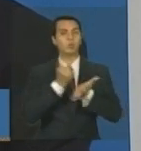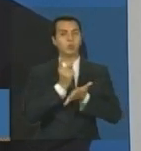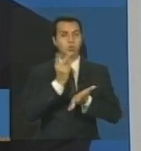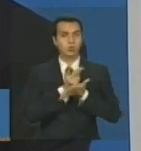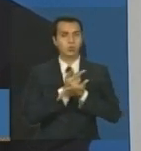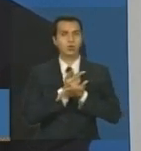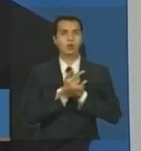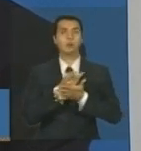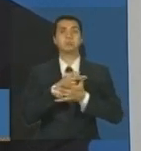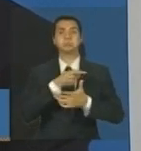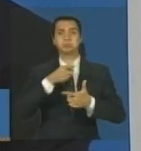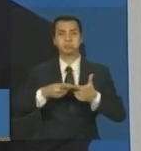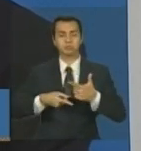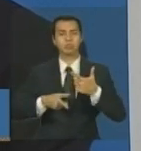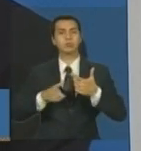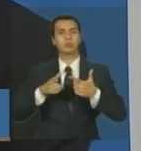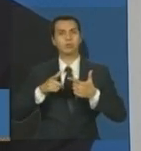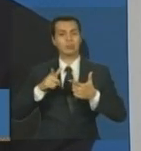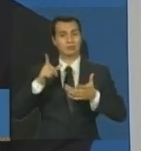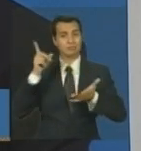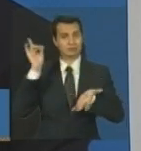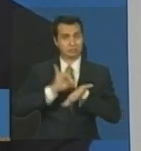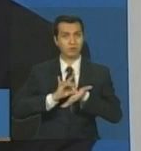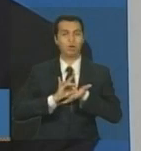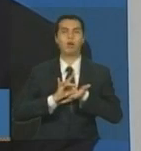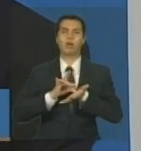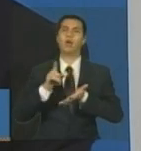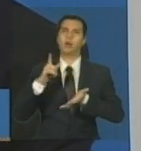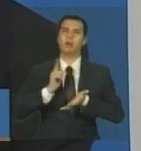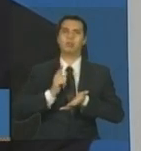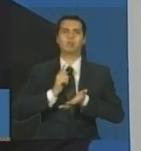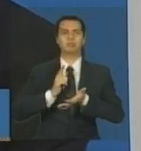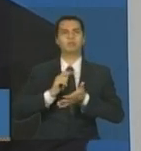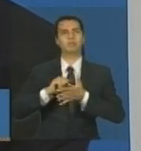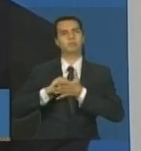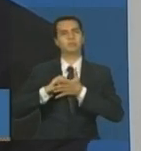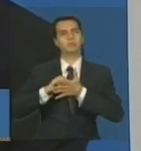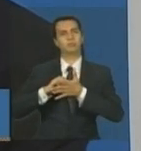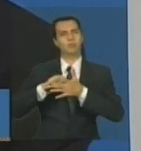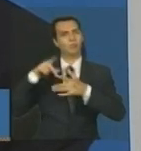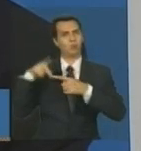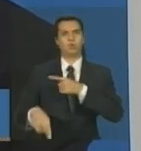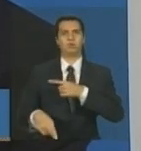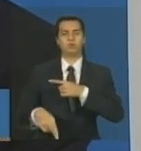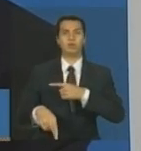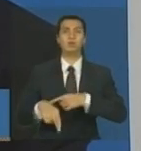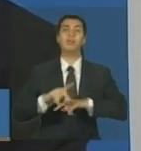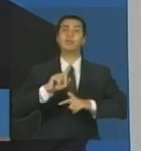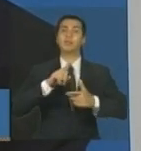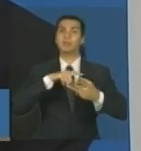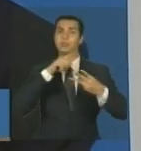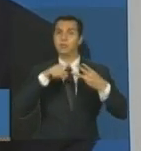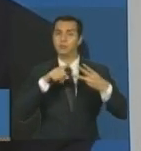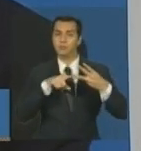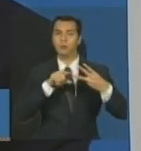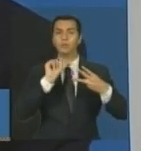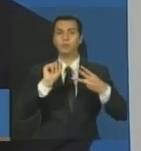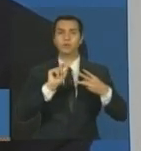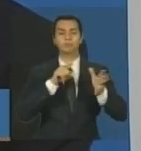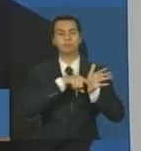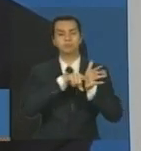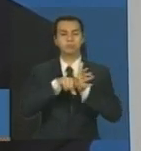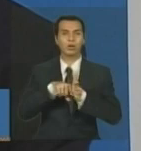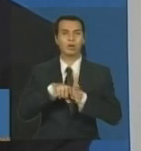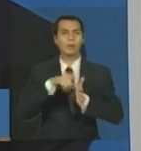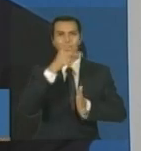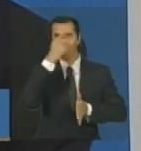é uma avaliação se houve ou não dolo, ou seja, intenção de que aquela irregularidade fosse cometida. Se houver,